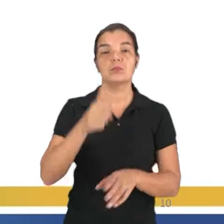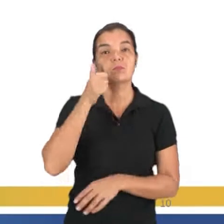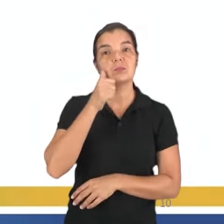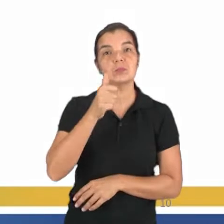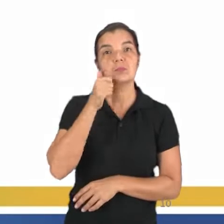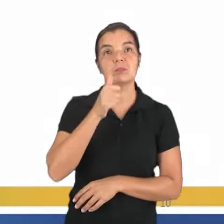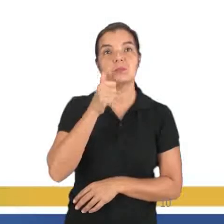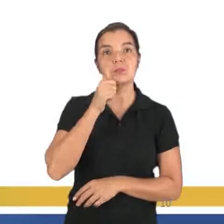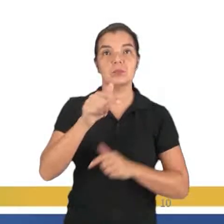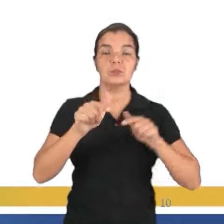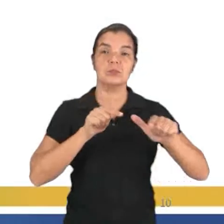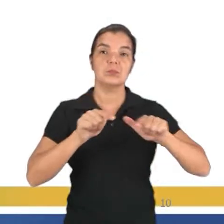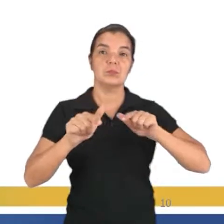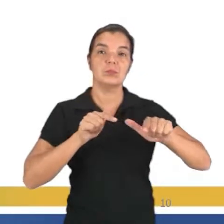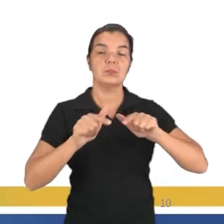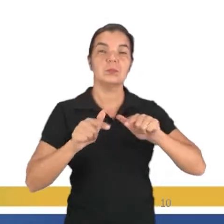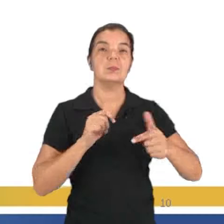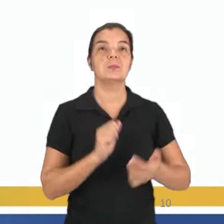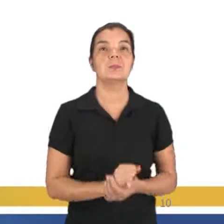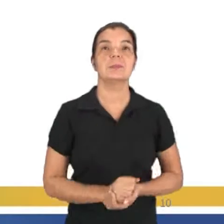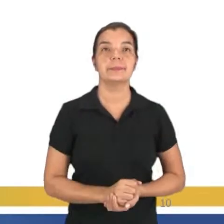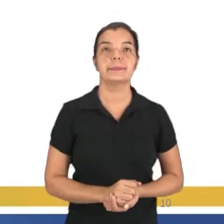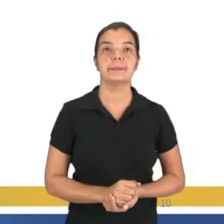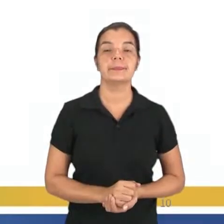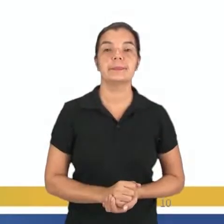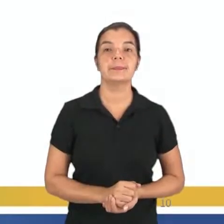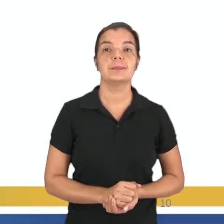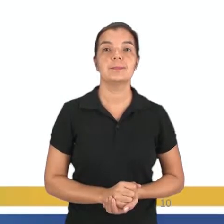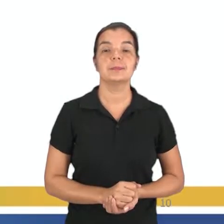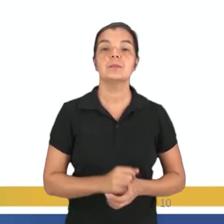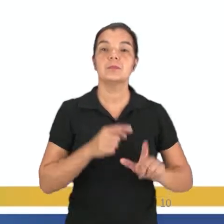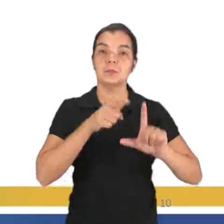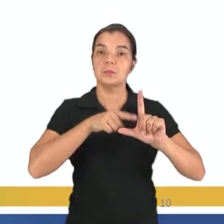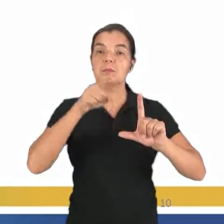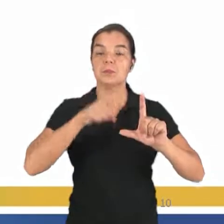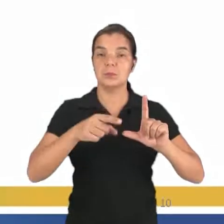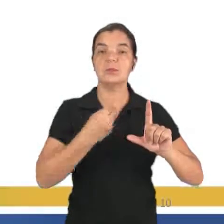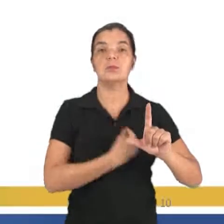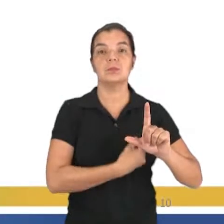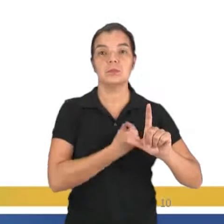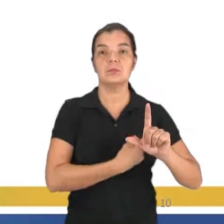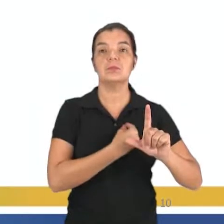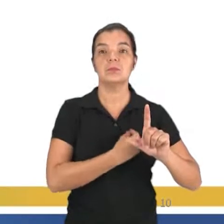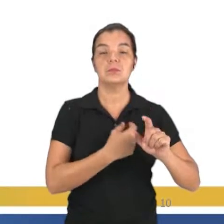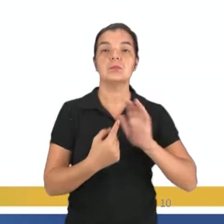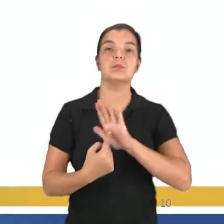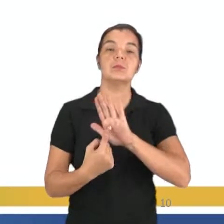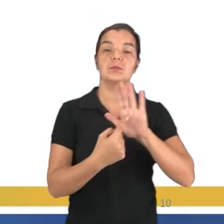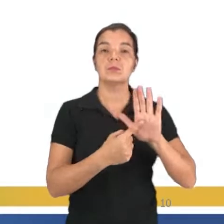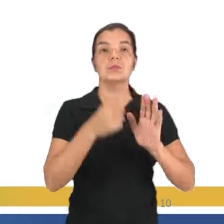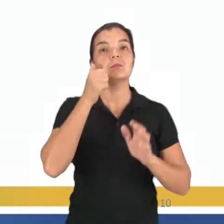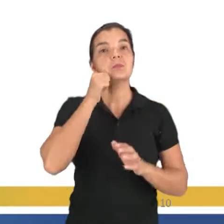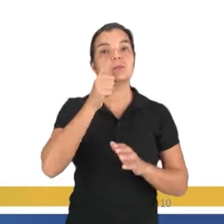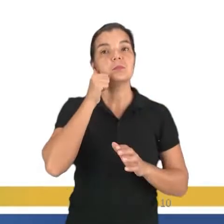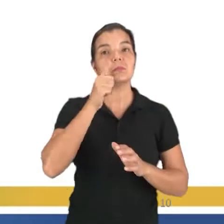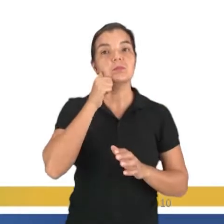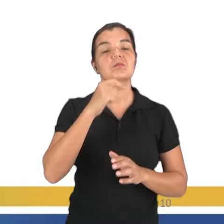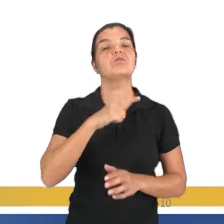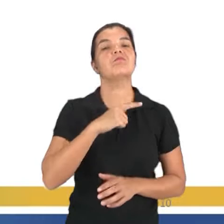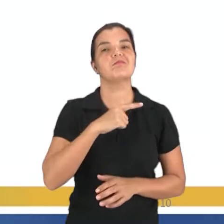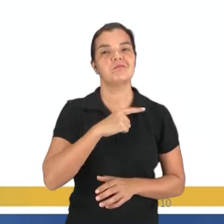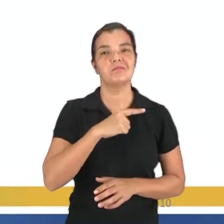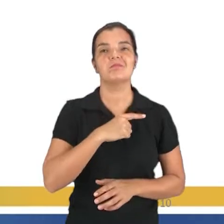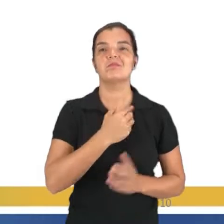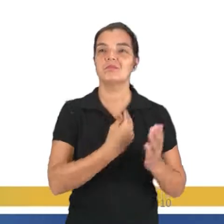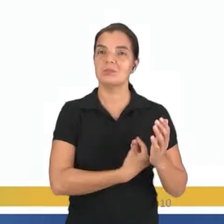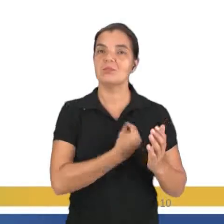questão da mulher no mercado de trabalho. Os dados têm mostrado que as mulheres têm